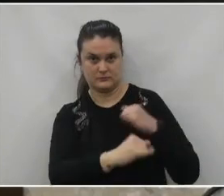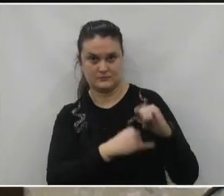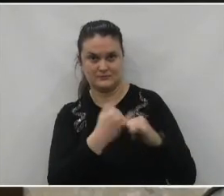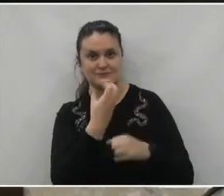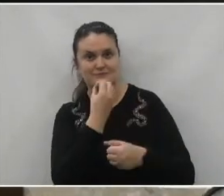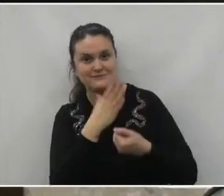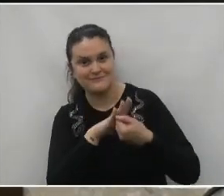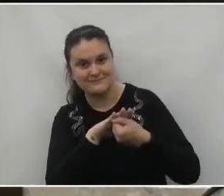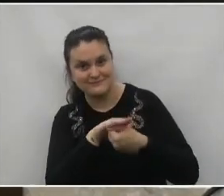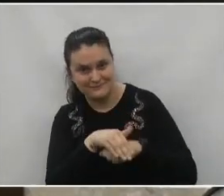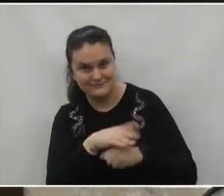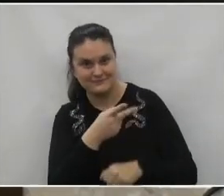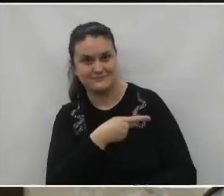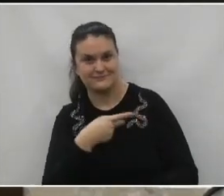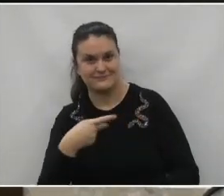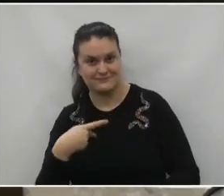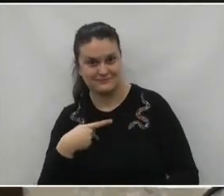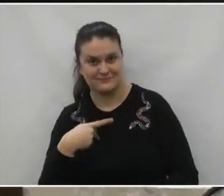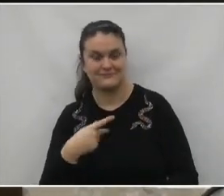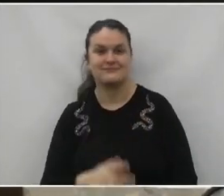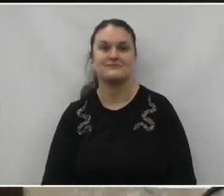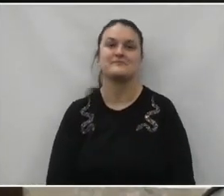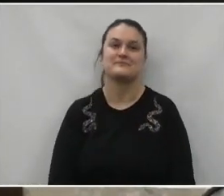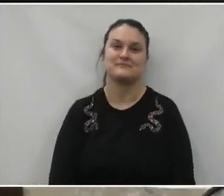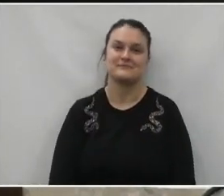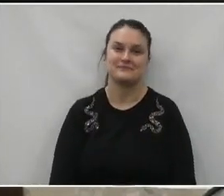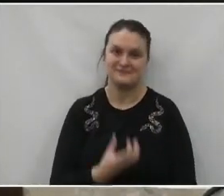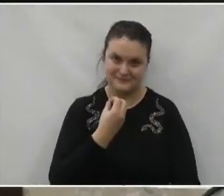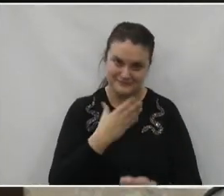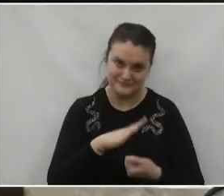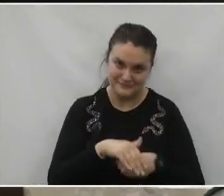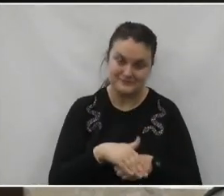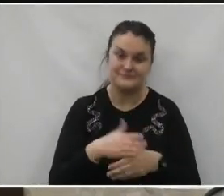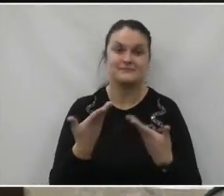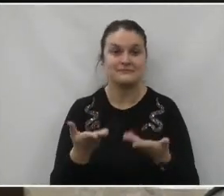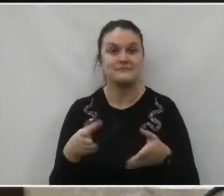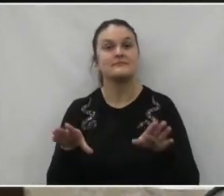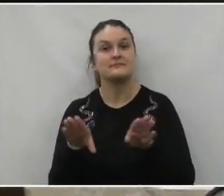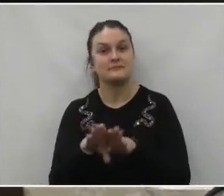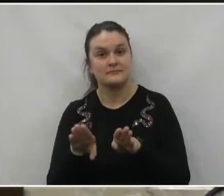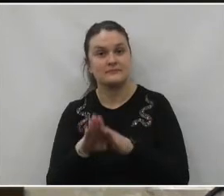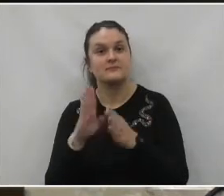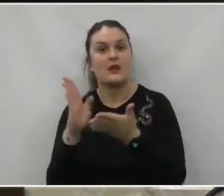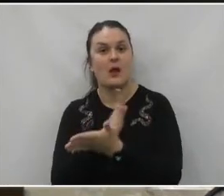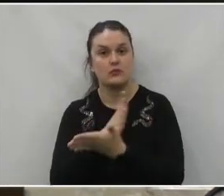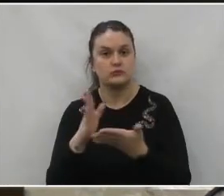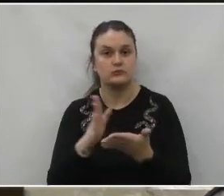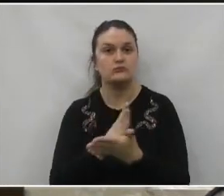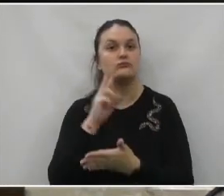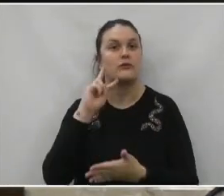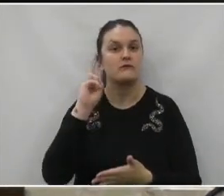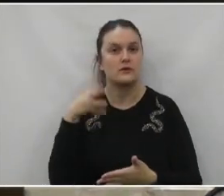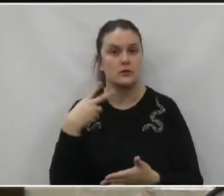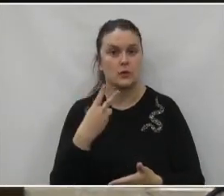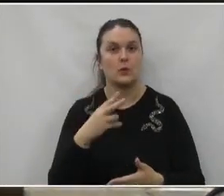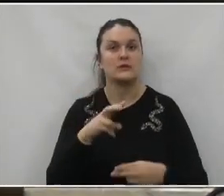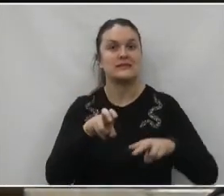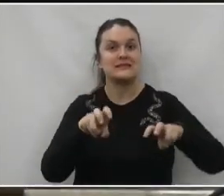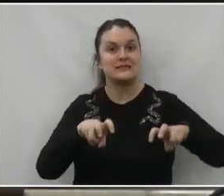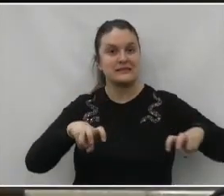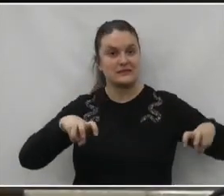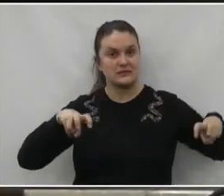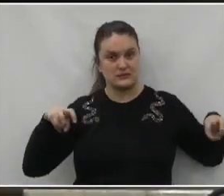pastora. Boa noite, Elana. Boa noite. E também alguns vereadores que estão sentados